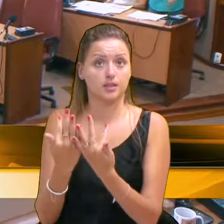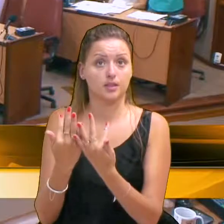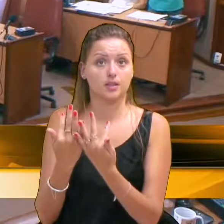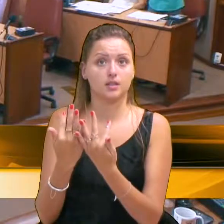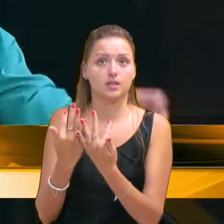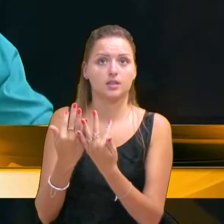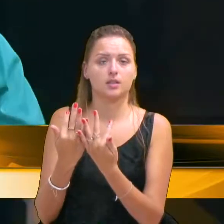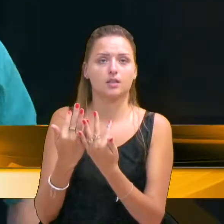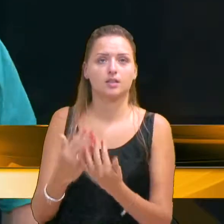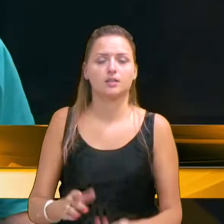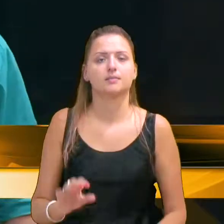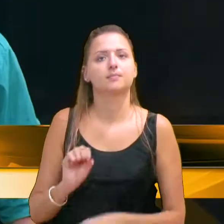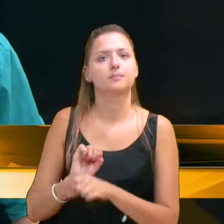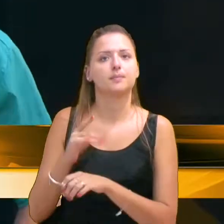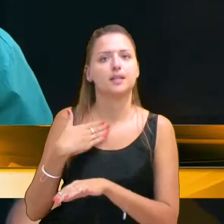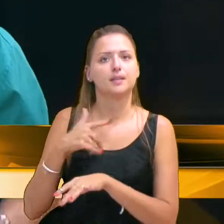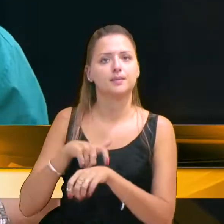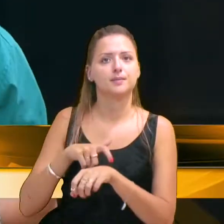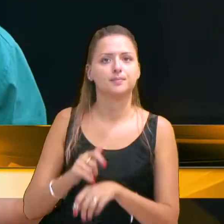Segura meu tempo.